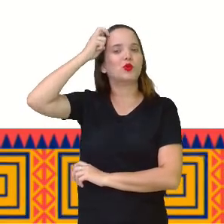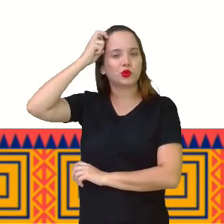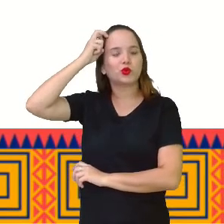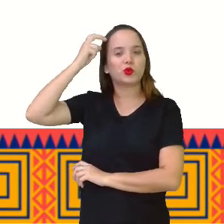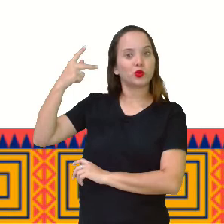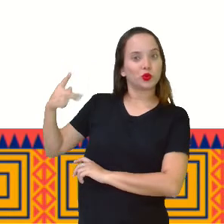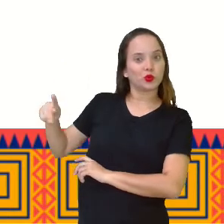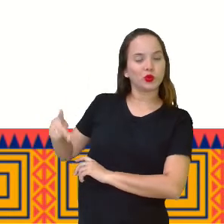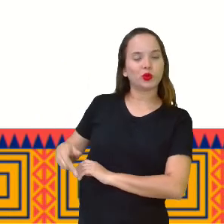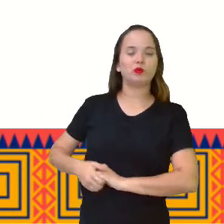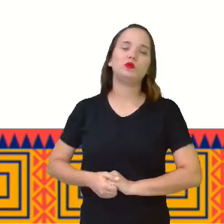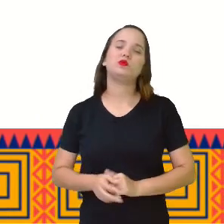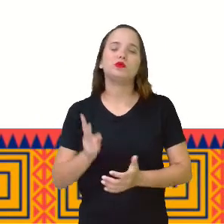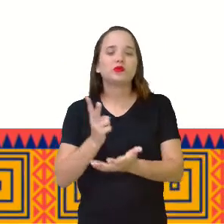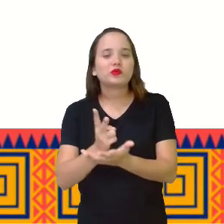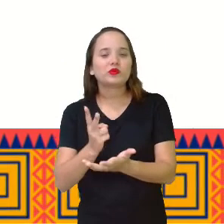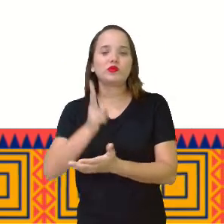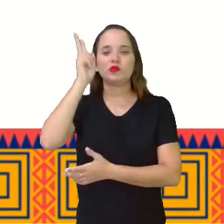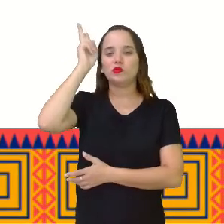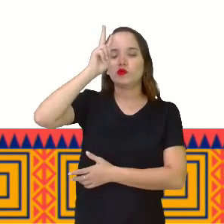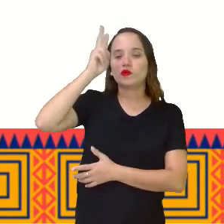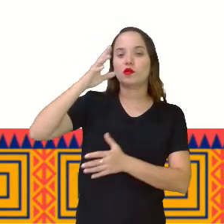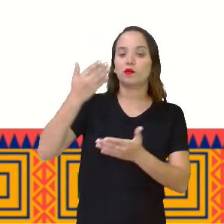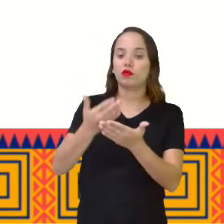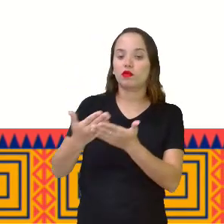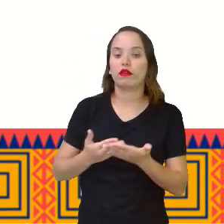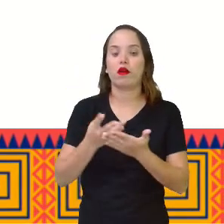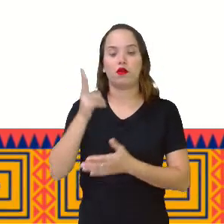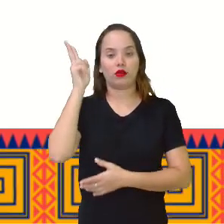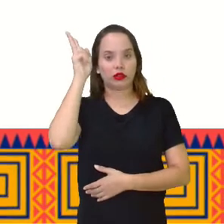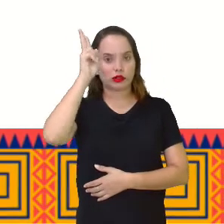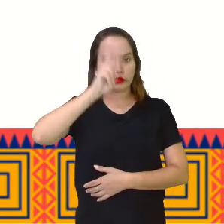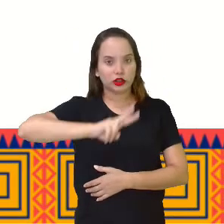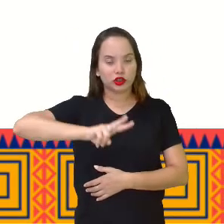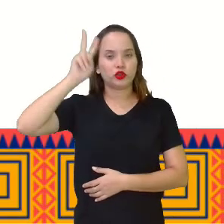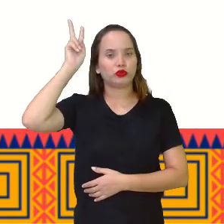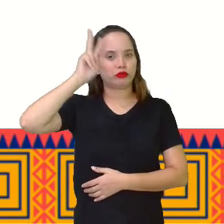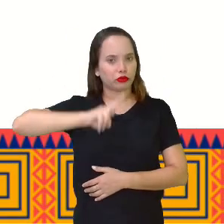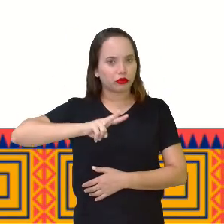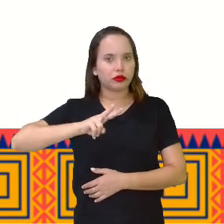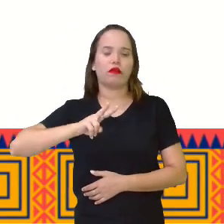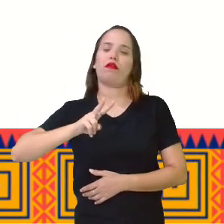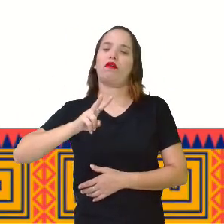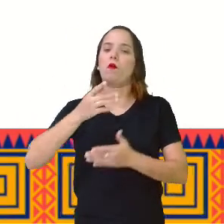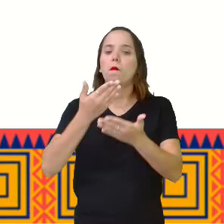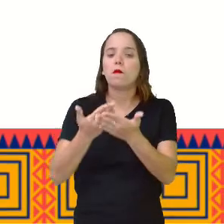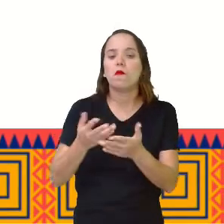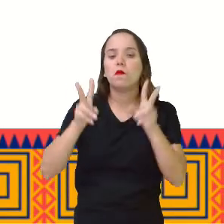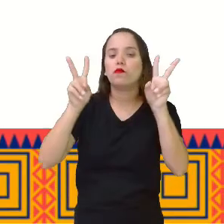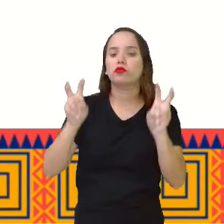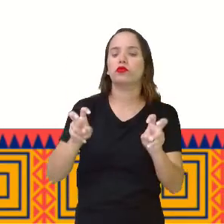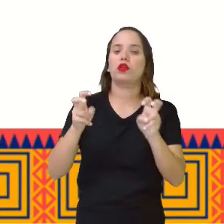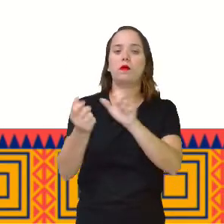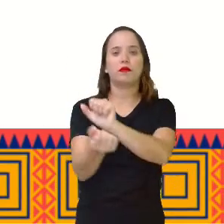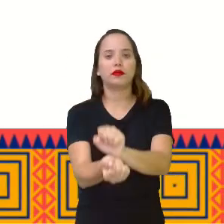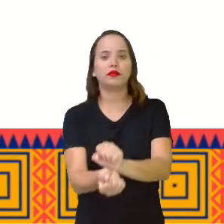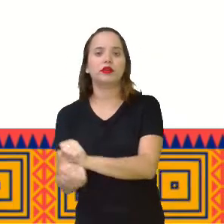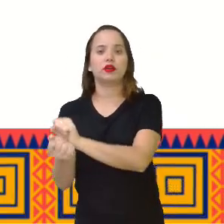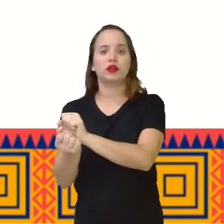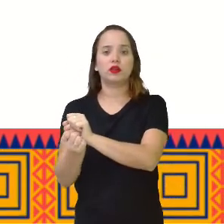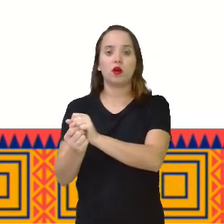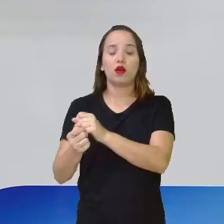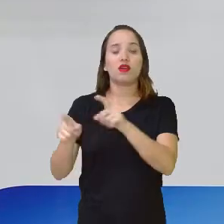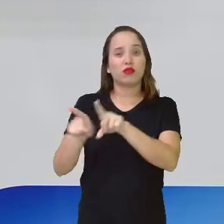Brasil sempre foi lembrado nas aulas de história com o tema da escravidão negra africana. A dos indígenas sequer é mencionada,